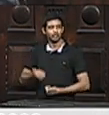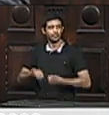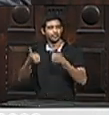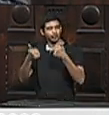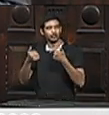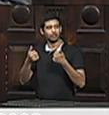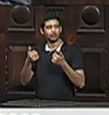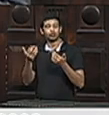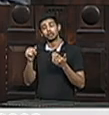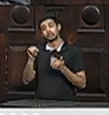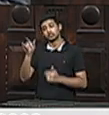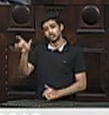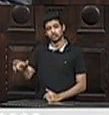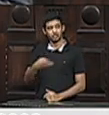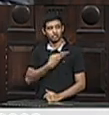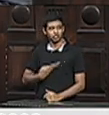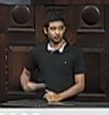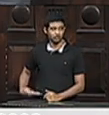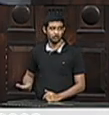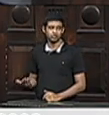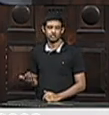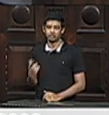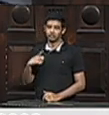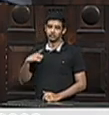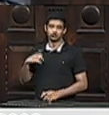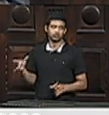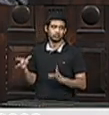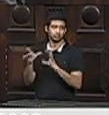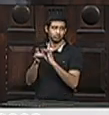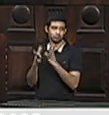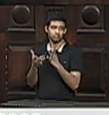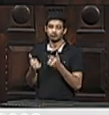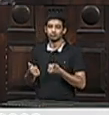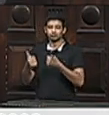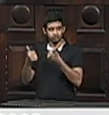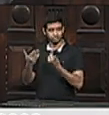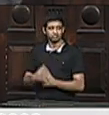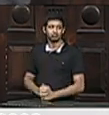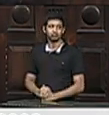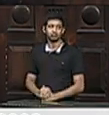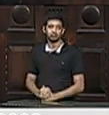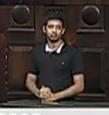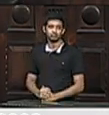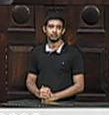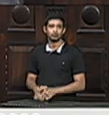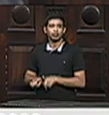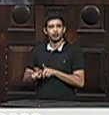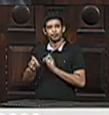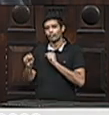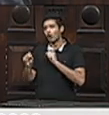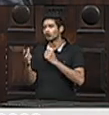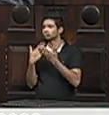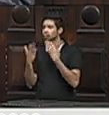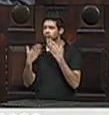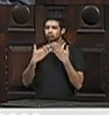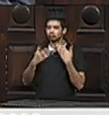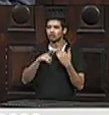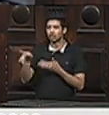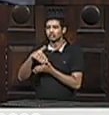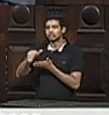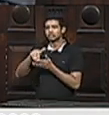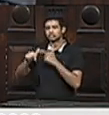hoje prejudicam o funcionamento do Conselho. Portanto, por essas considerações, eu fiz um parecer contrário pela Comissão de Economia, apresentei emendas e acho que